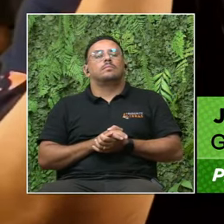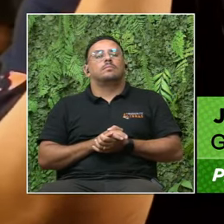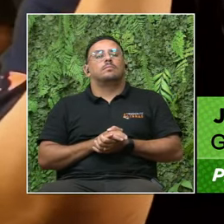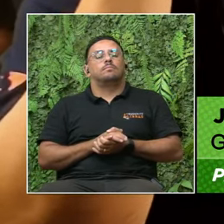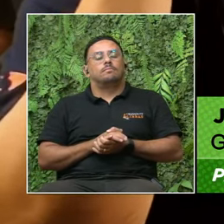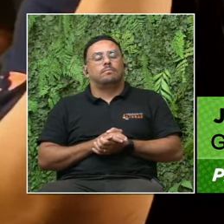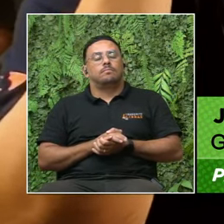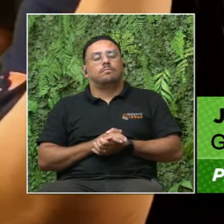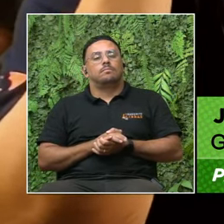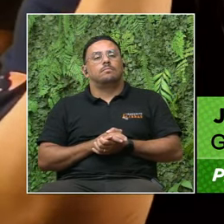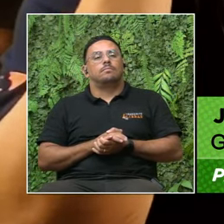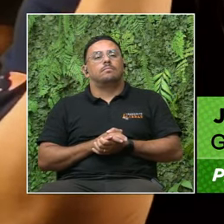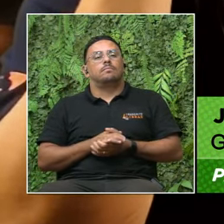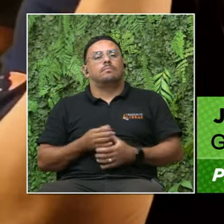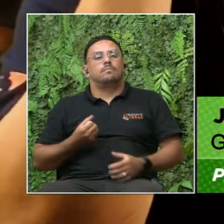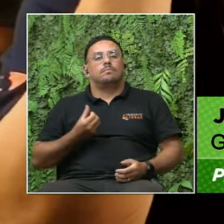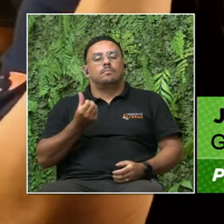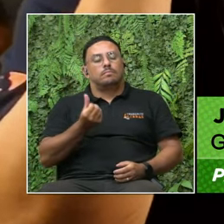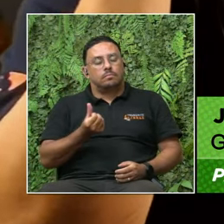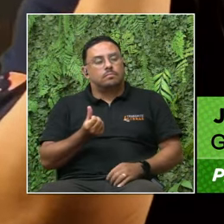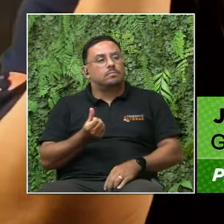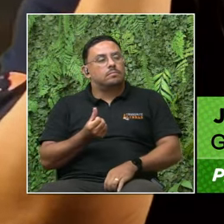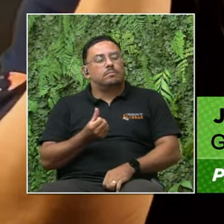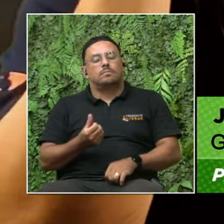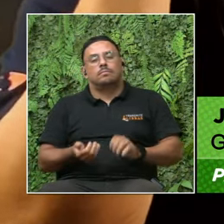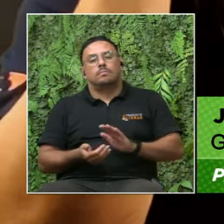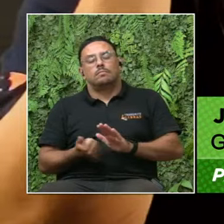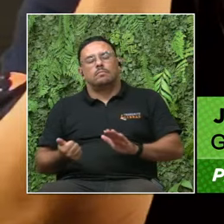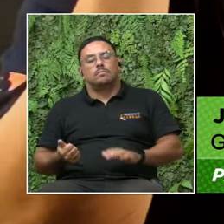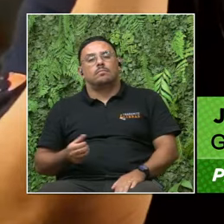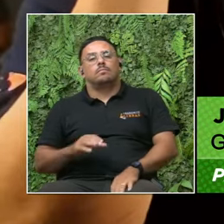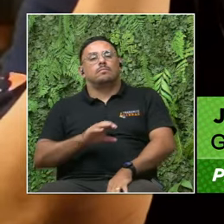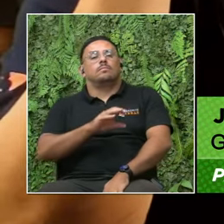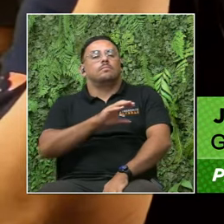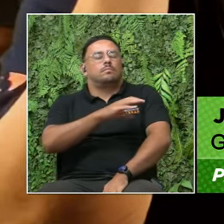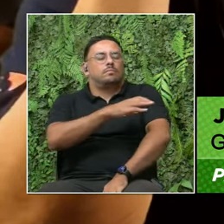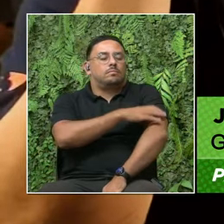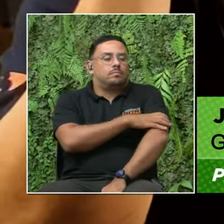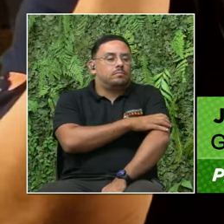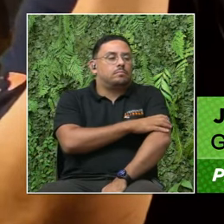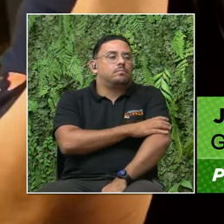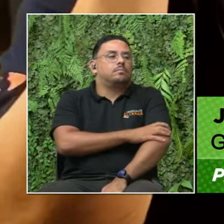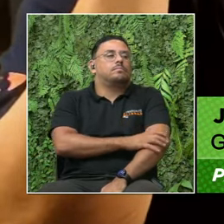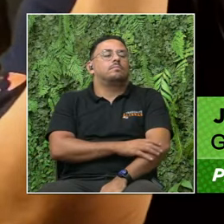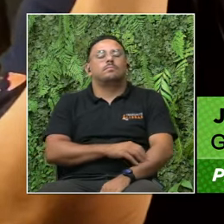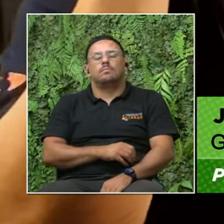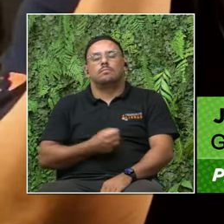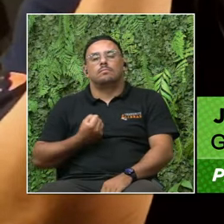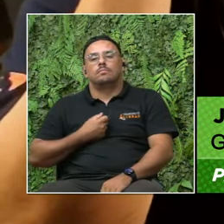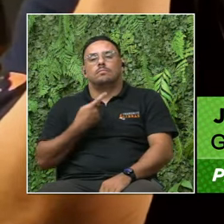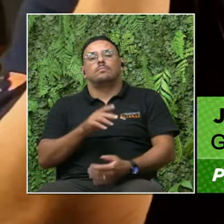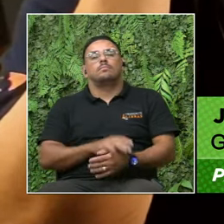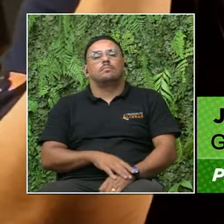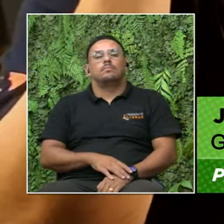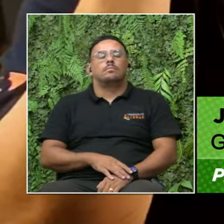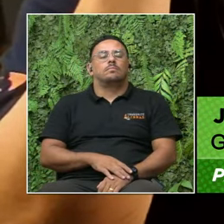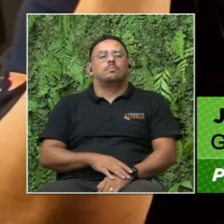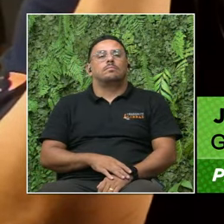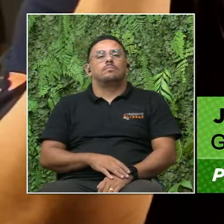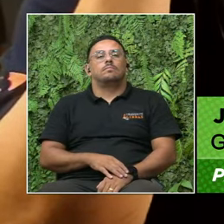Pereira seis mas tira o o capitão do time Por favor é qual que é a nota dele